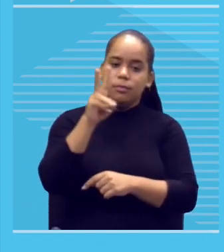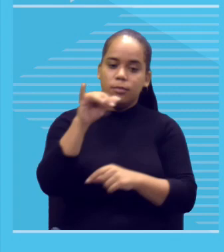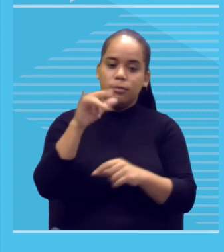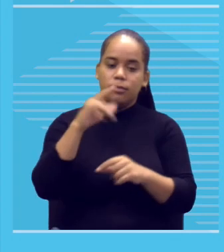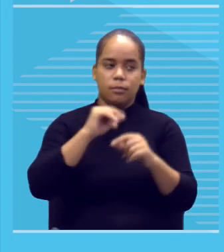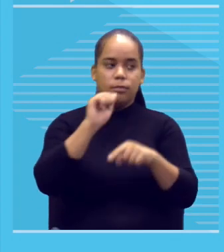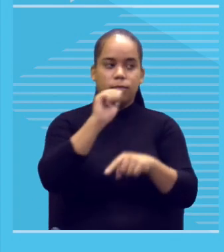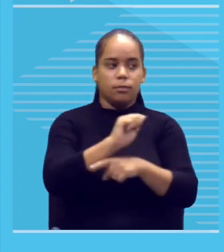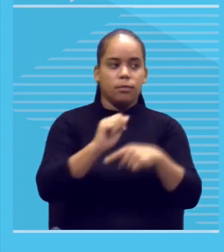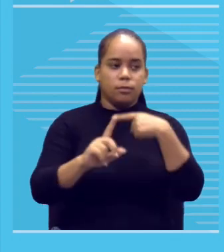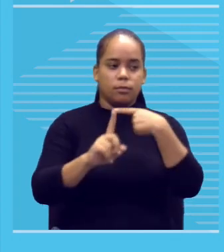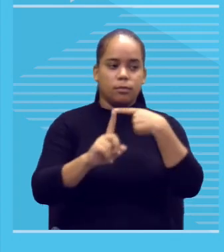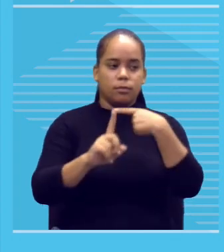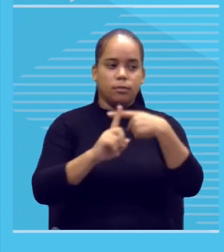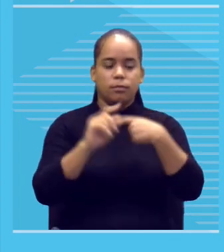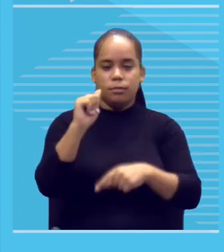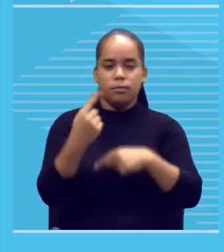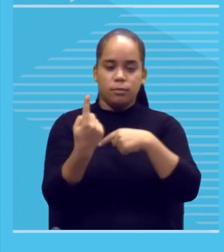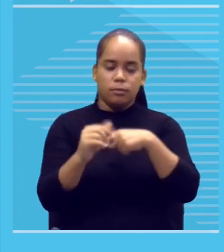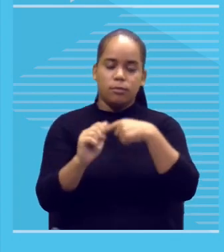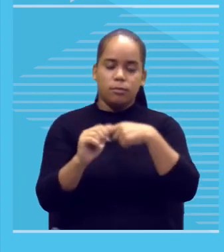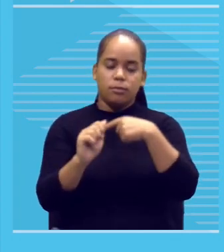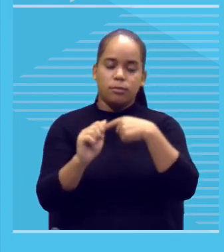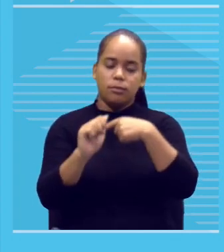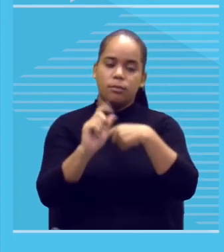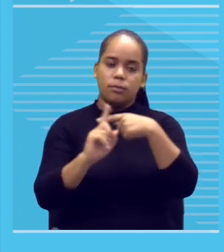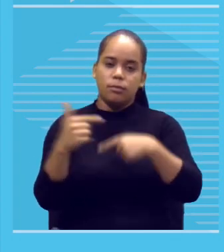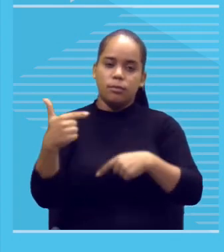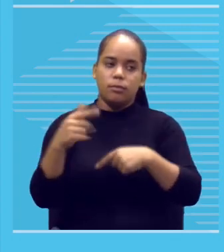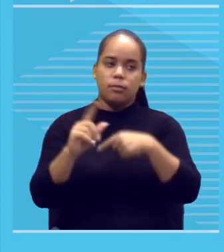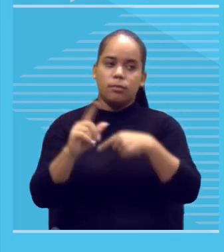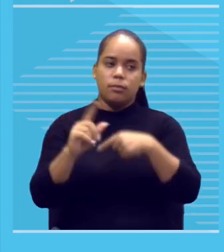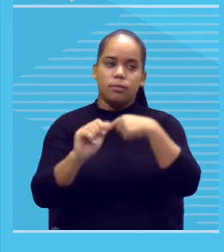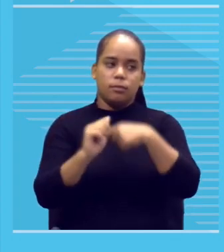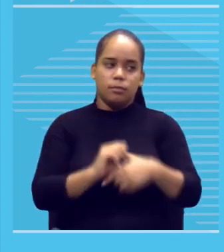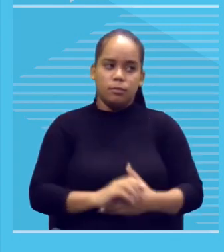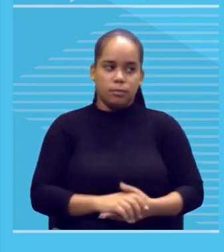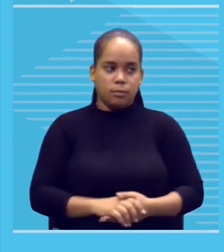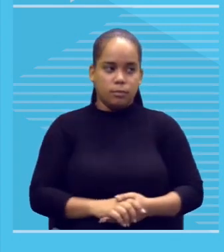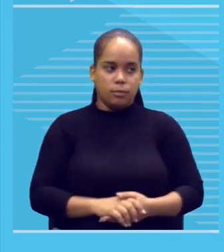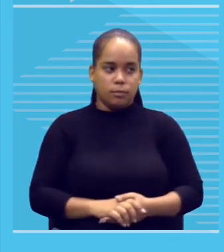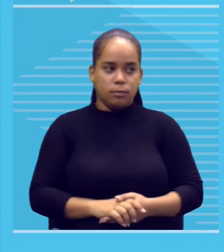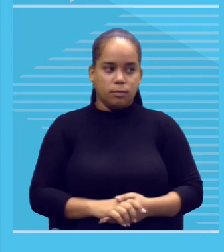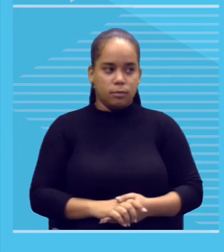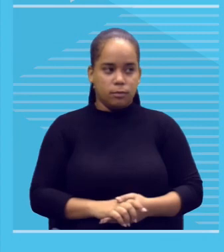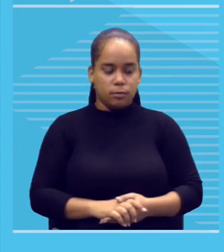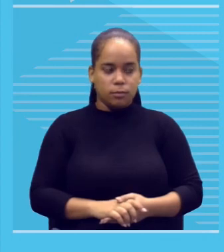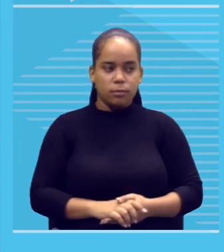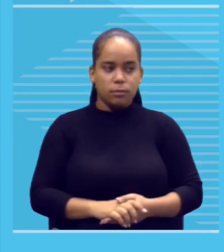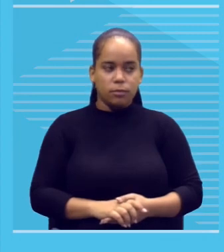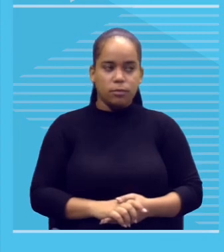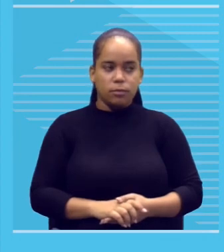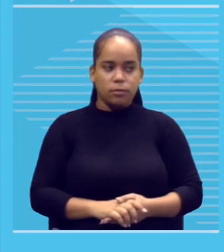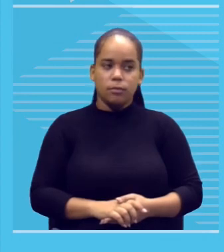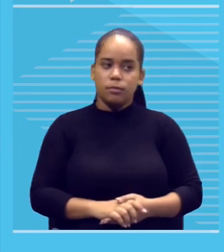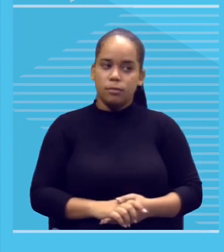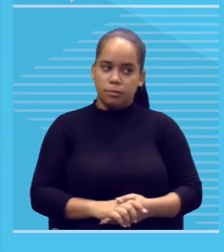a mais a mais um e a mais dois Olha aí nossa resposta